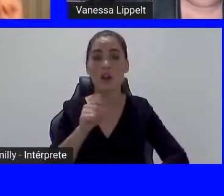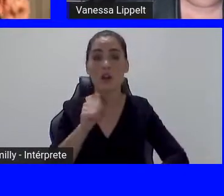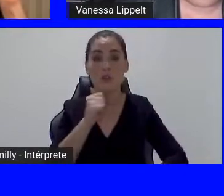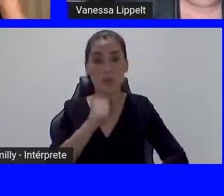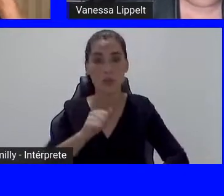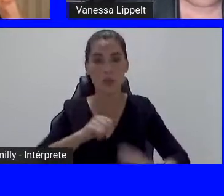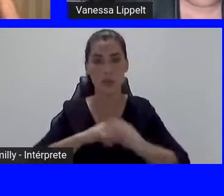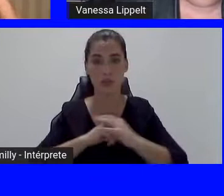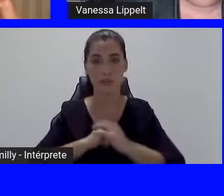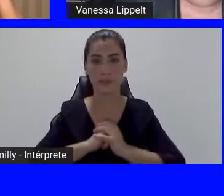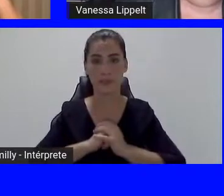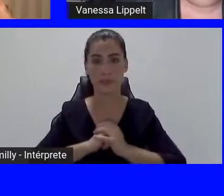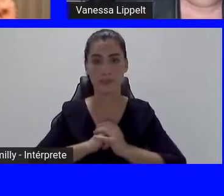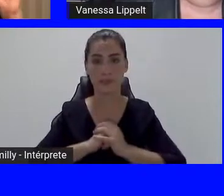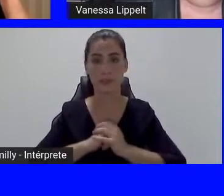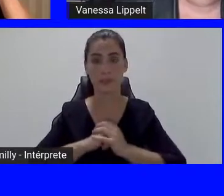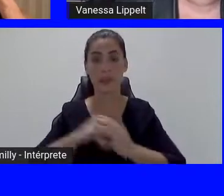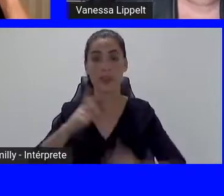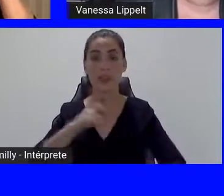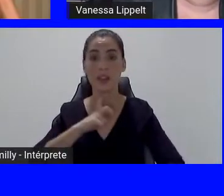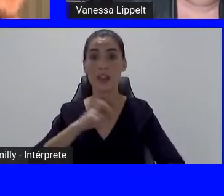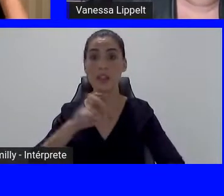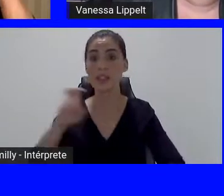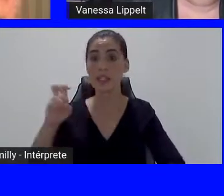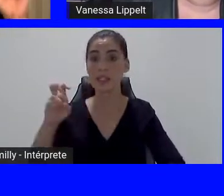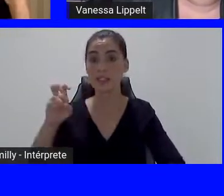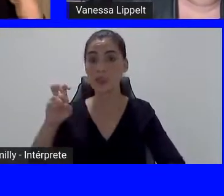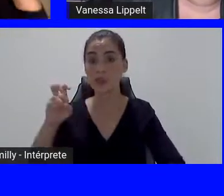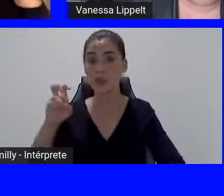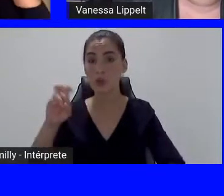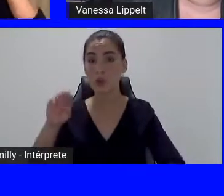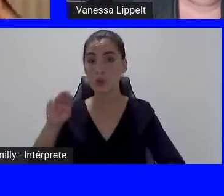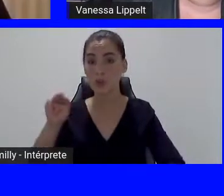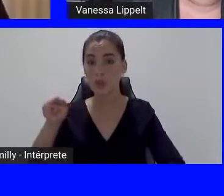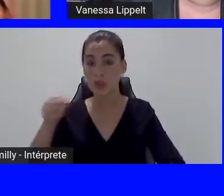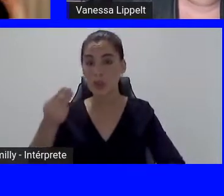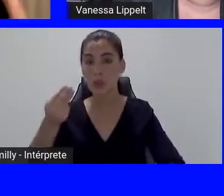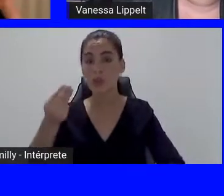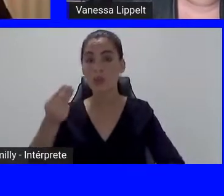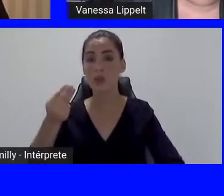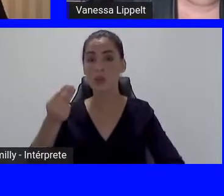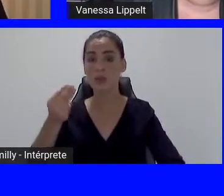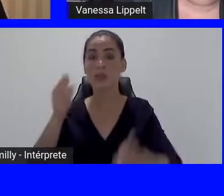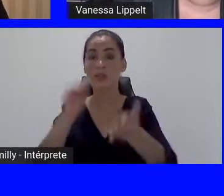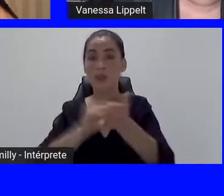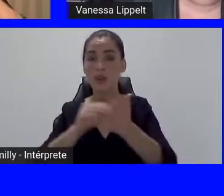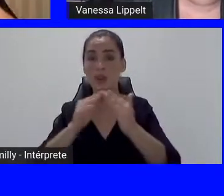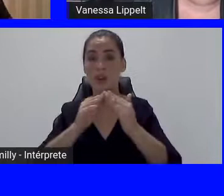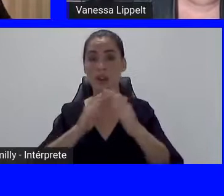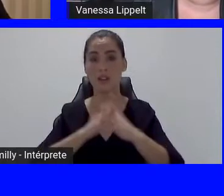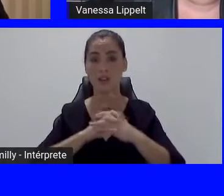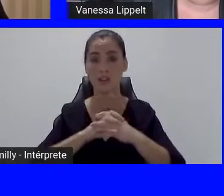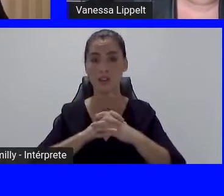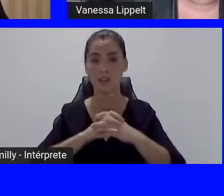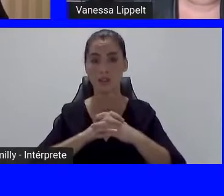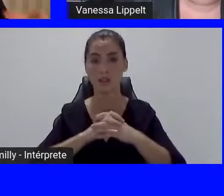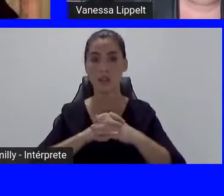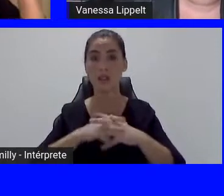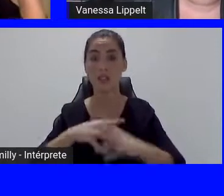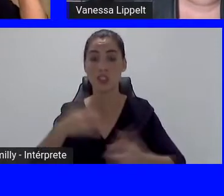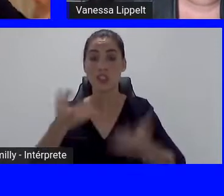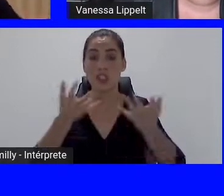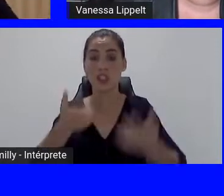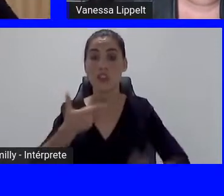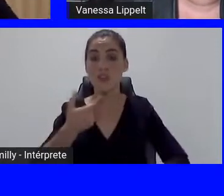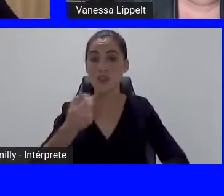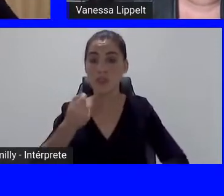5 milhões que têm a capacidade de colocar mais de 20 milhões de pessoas com teto numa casa própria, por tudo que representa. Não